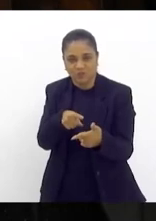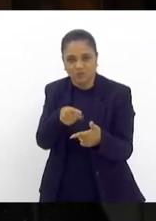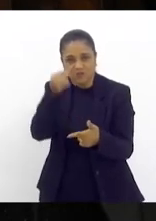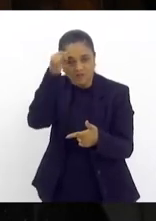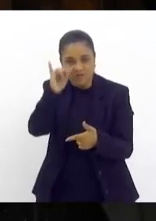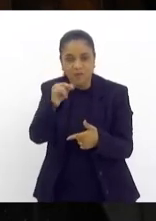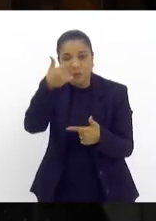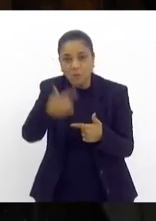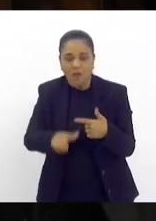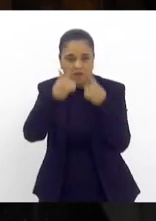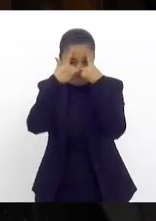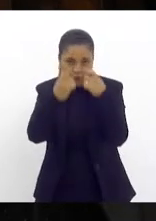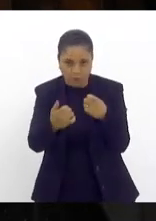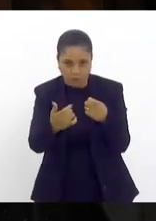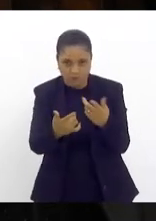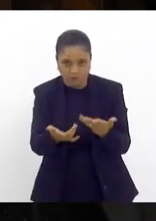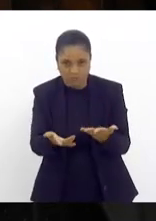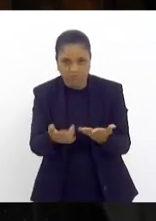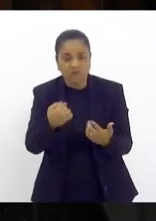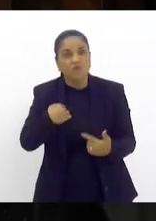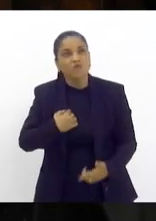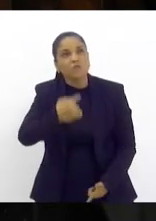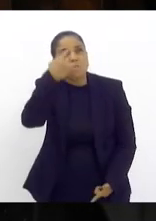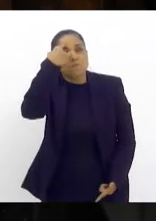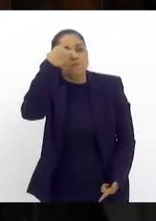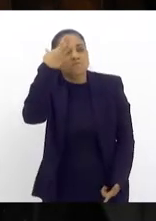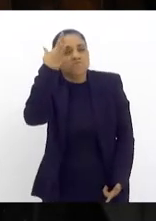eu fico assim a imaginar